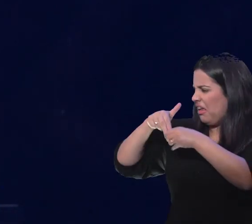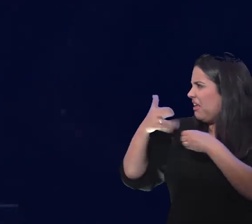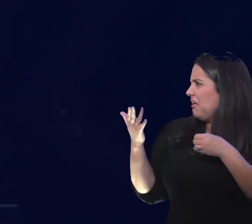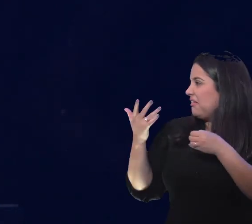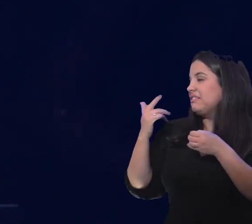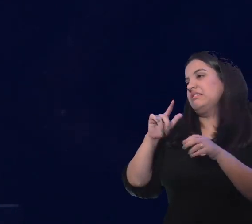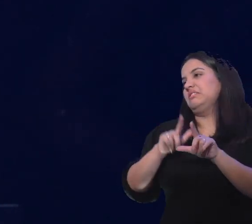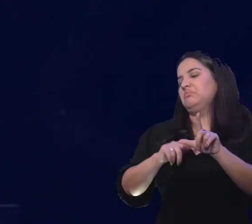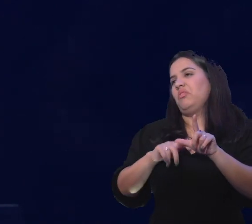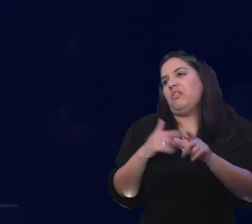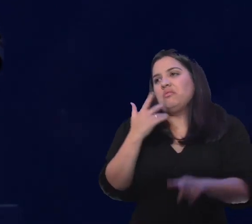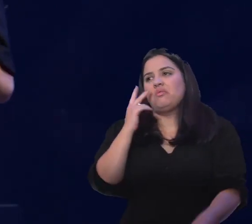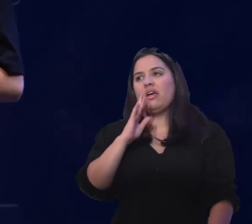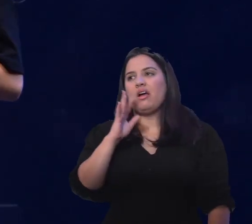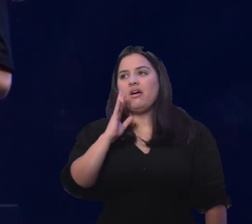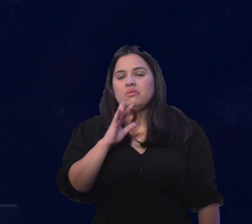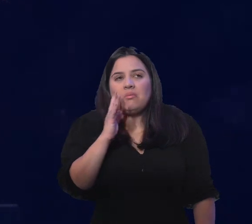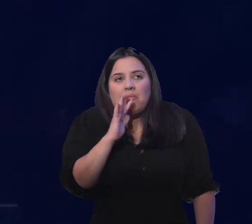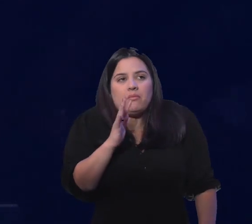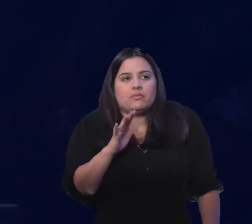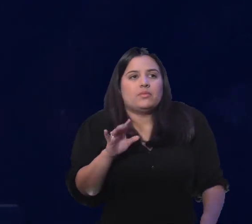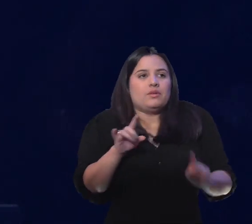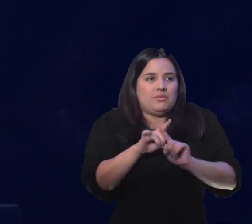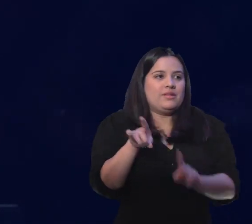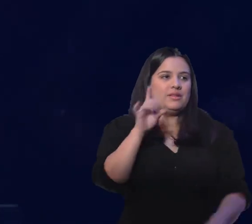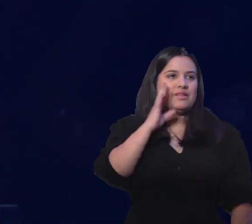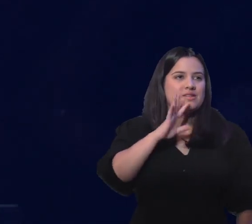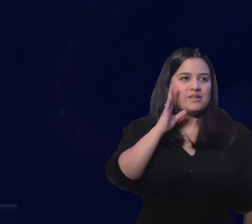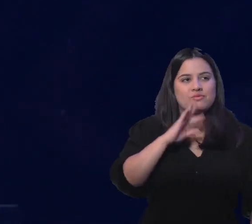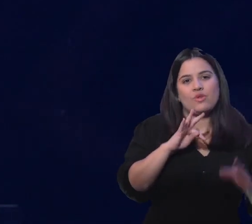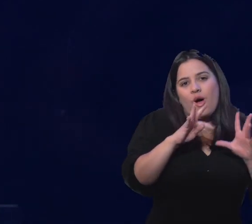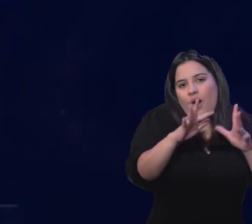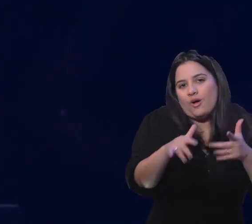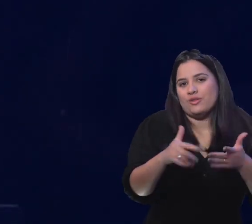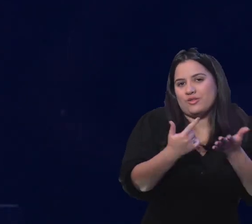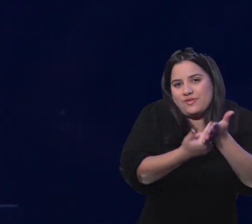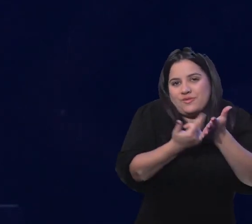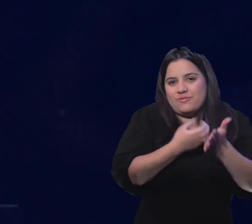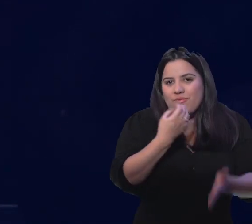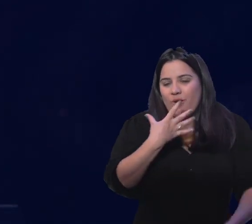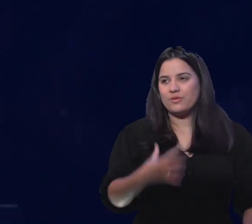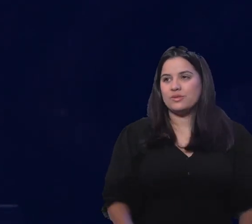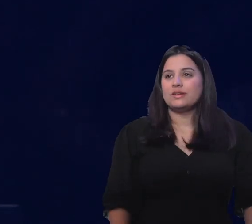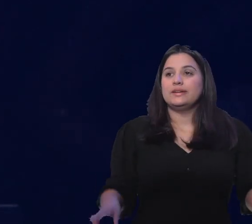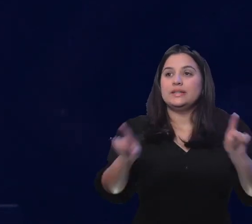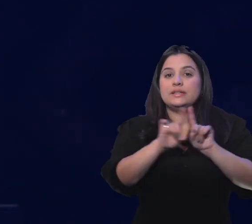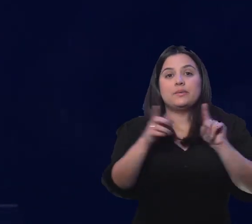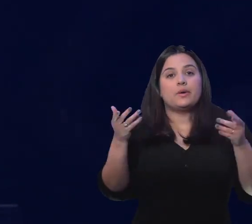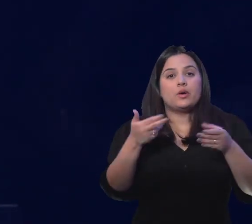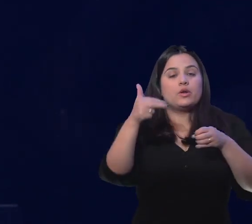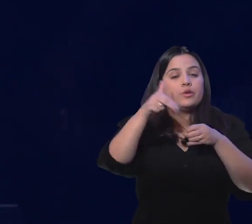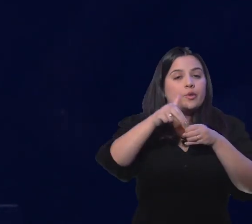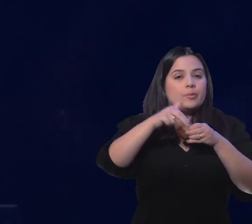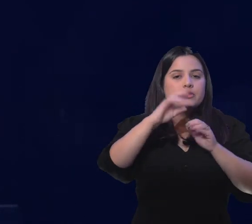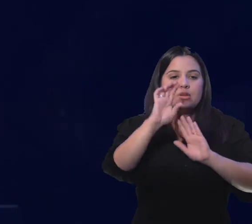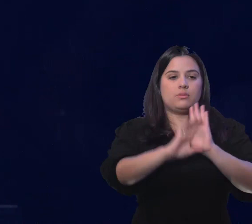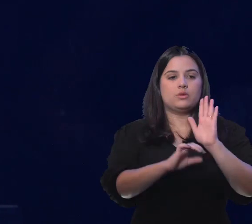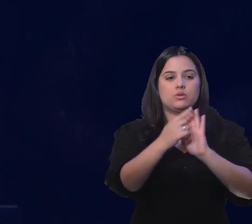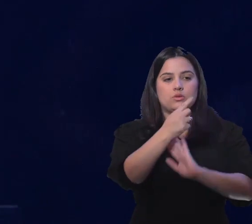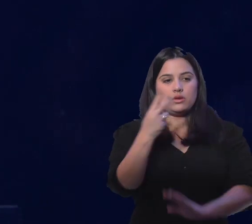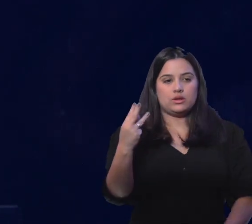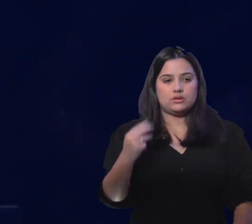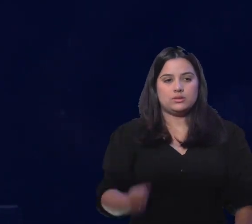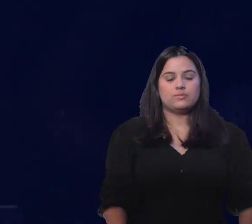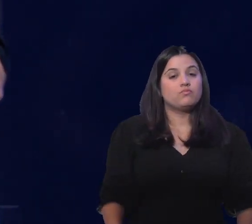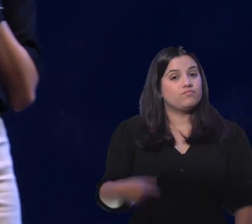legal. Brincadeira, é muito legal, gente. Todos os livros são bênção, tá? Então, abre aí, Números 13.